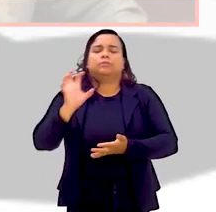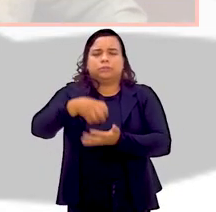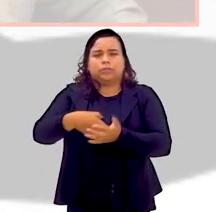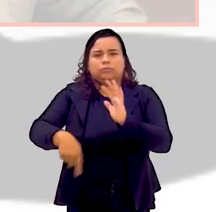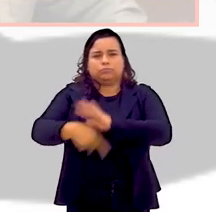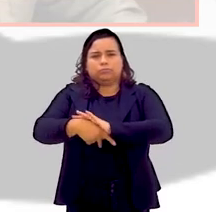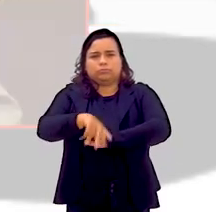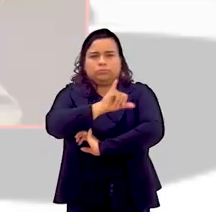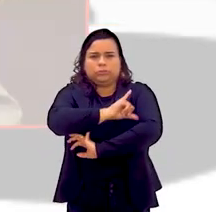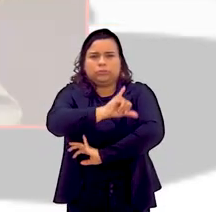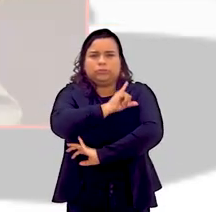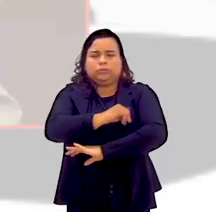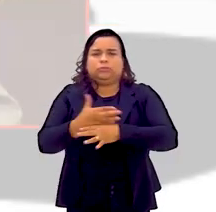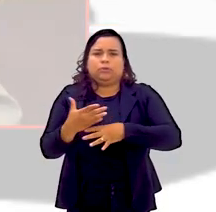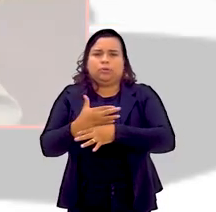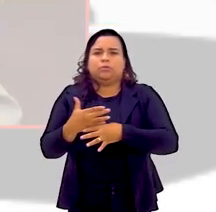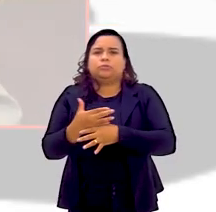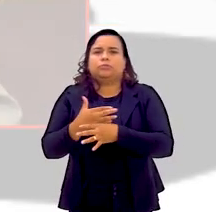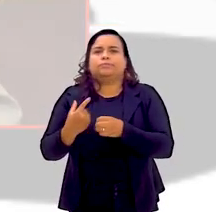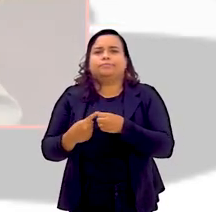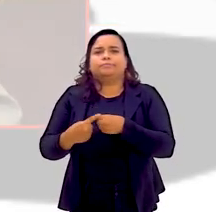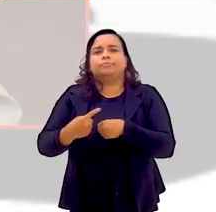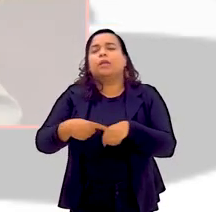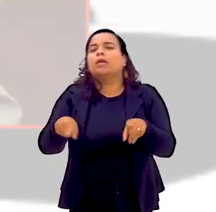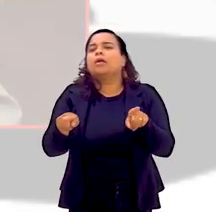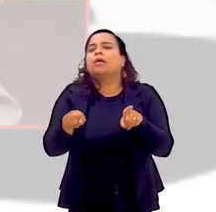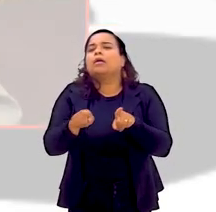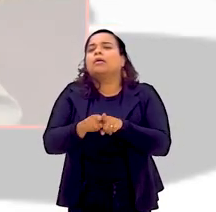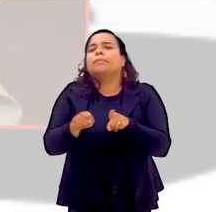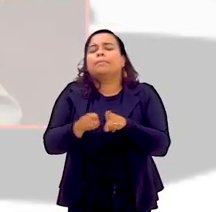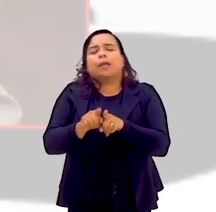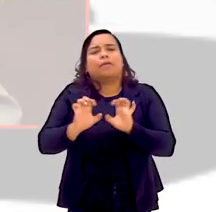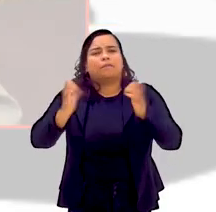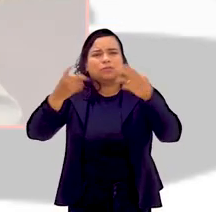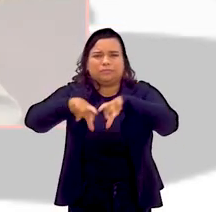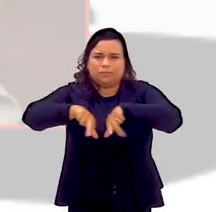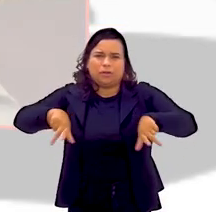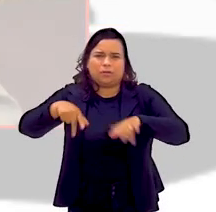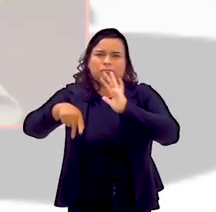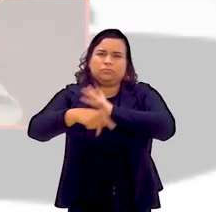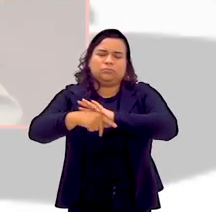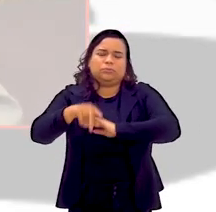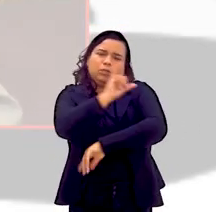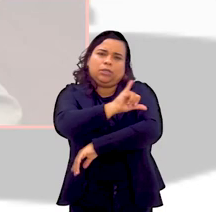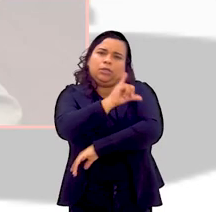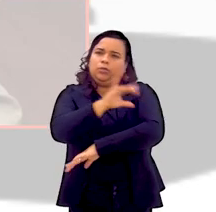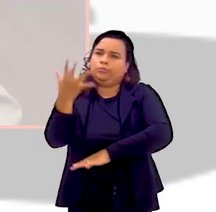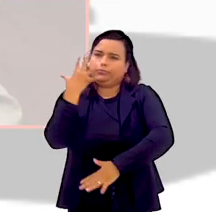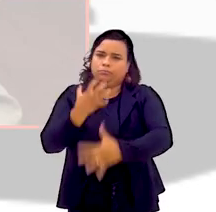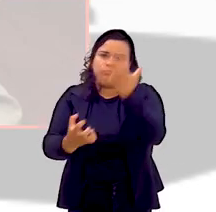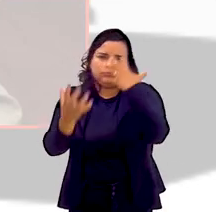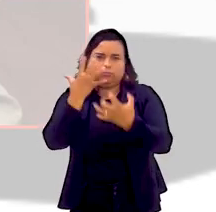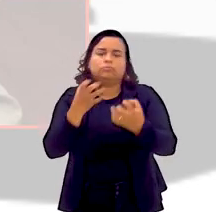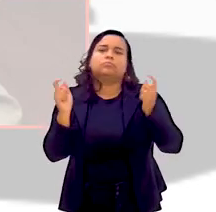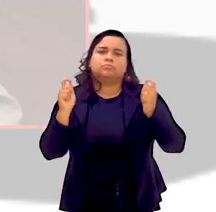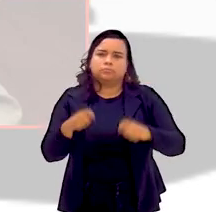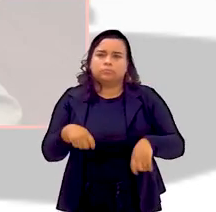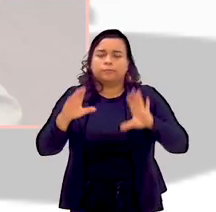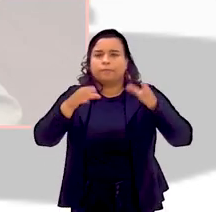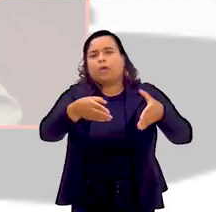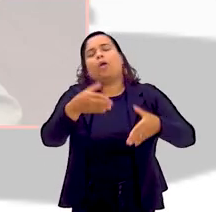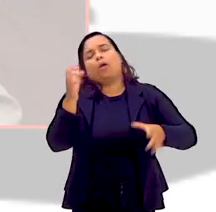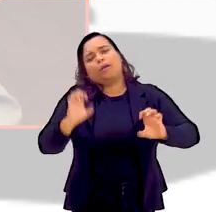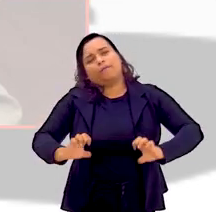da cidade, muita possibilidade de eventos que podem vir para o Rio de Janeiro. Então, acho que o foco é turismo de eventos,